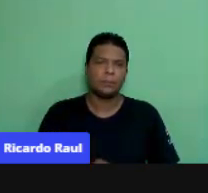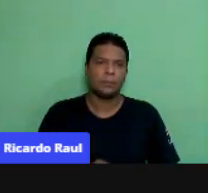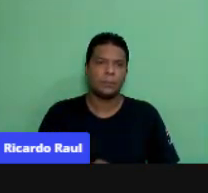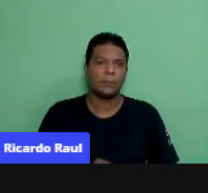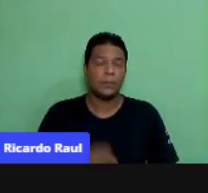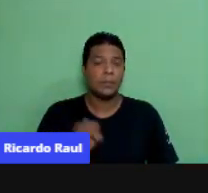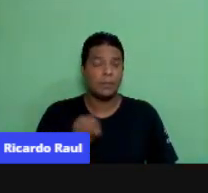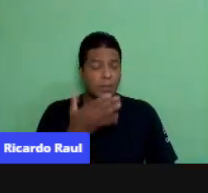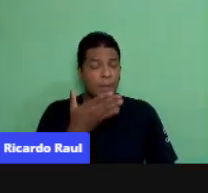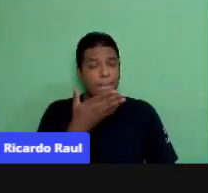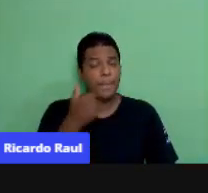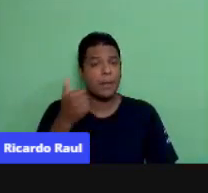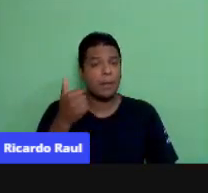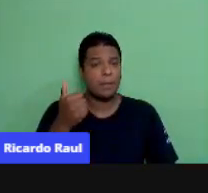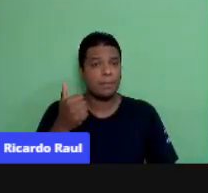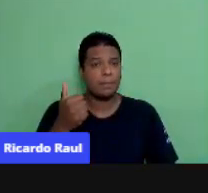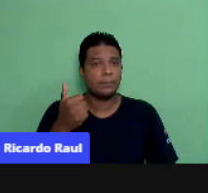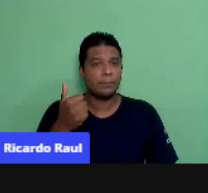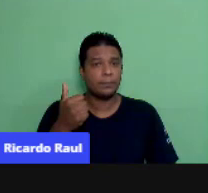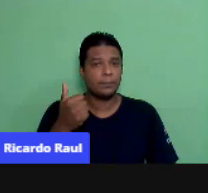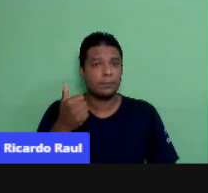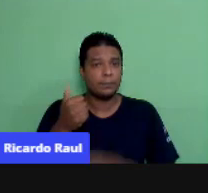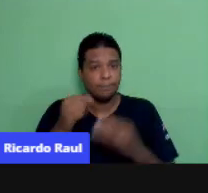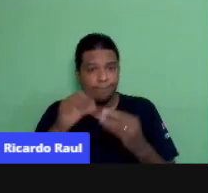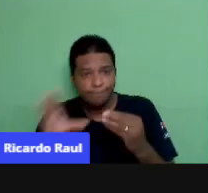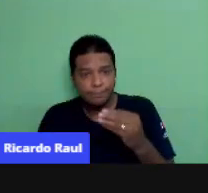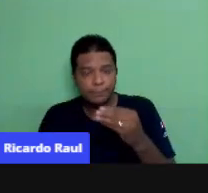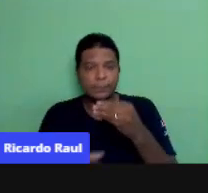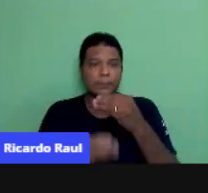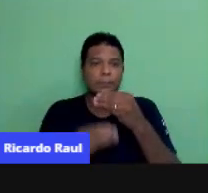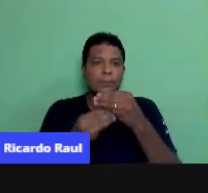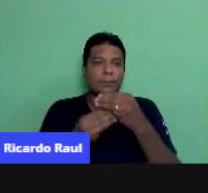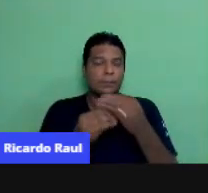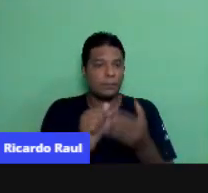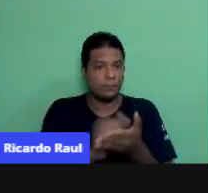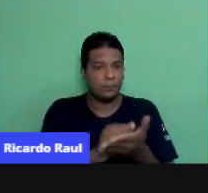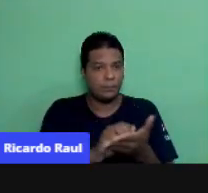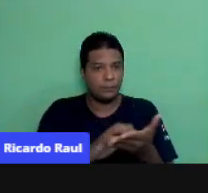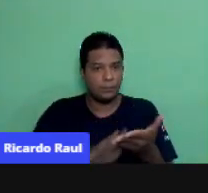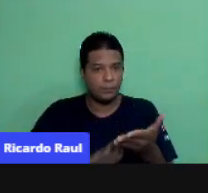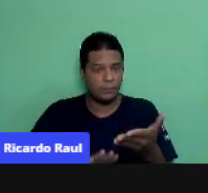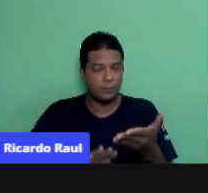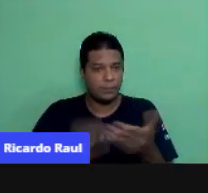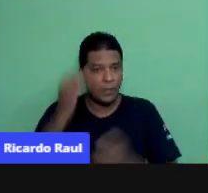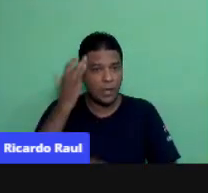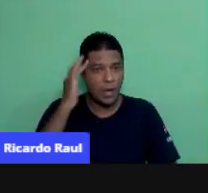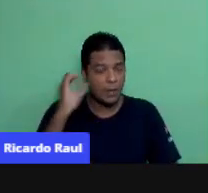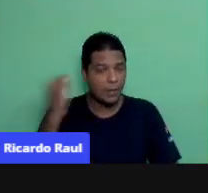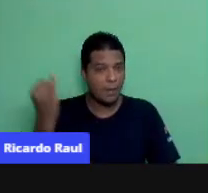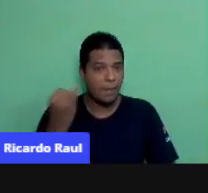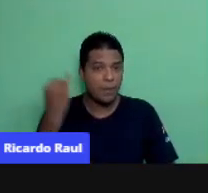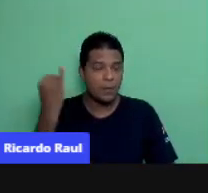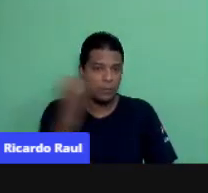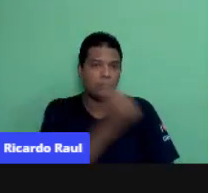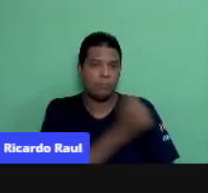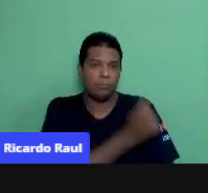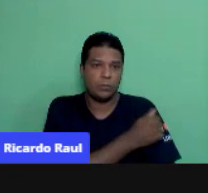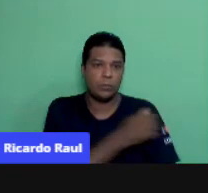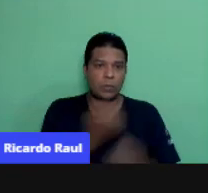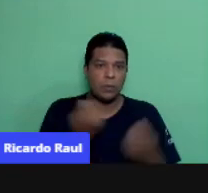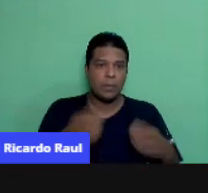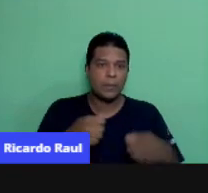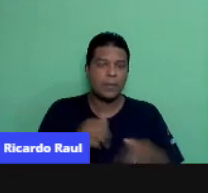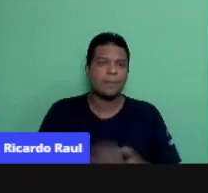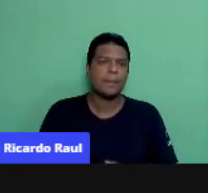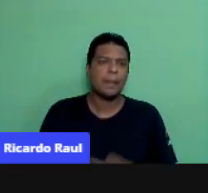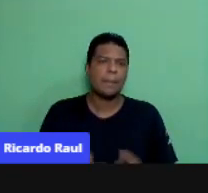melhor mesmo. Então, você vai complementar com aquelas atividades que você acha importante que seu aluno tenha. Ah, meu aluno